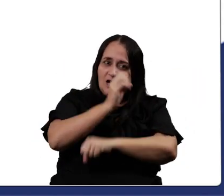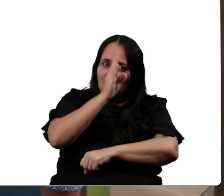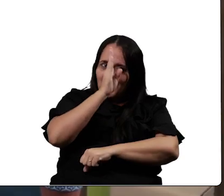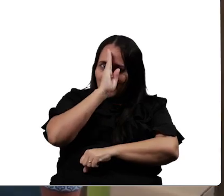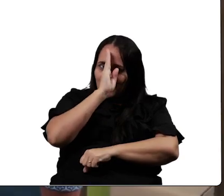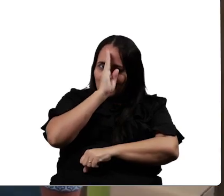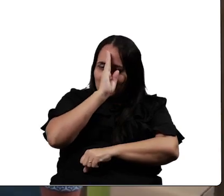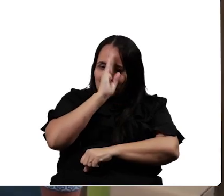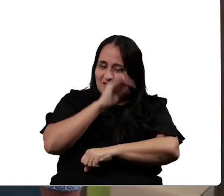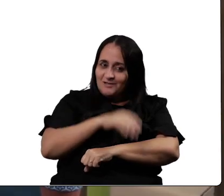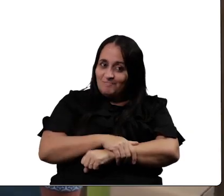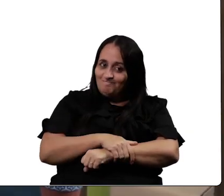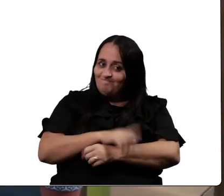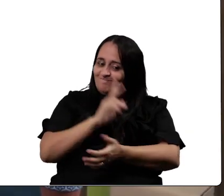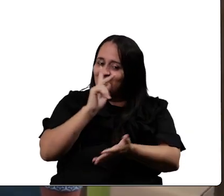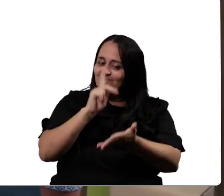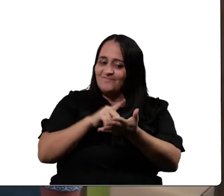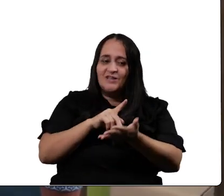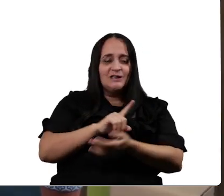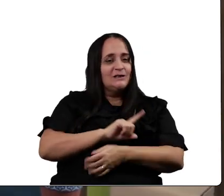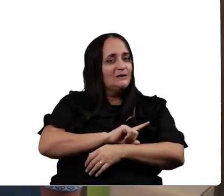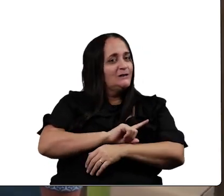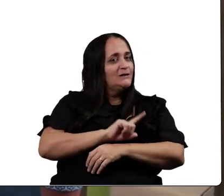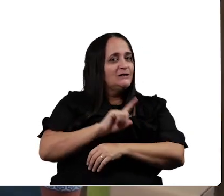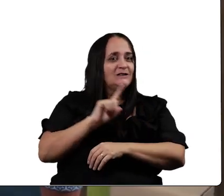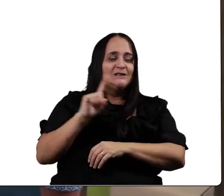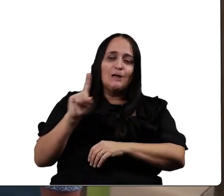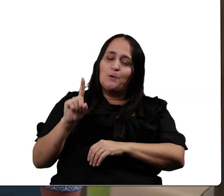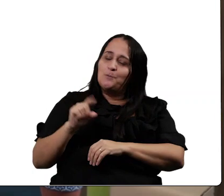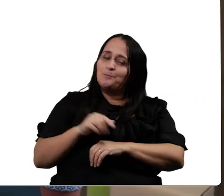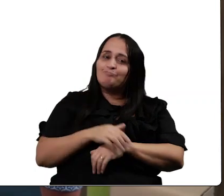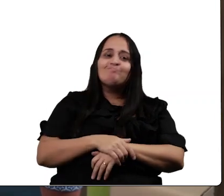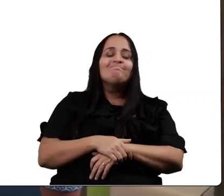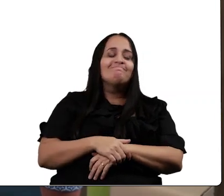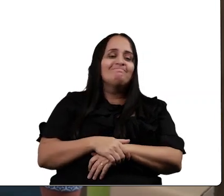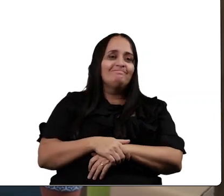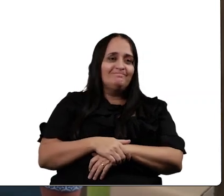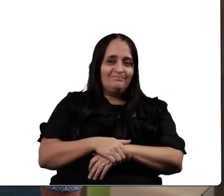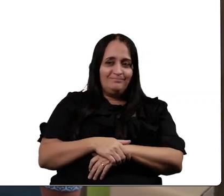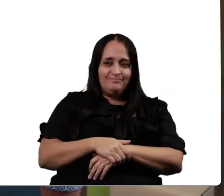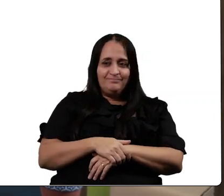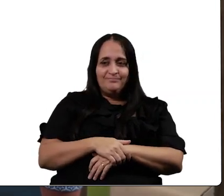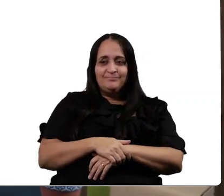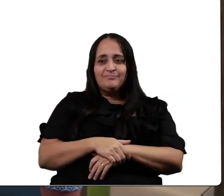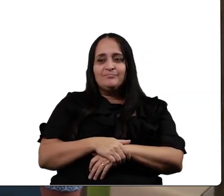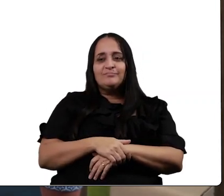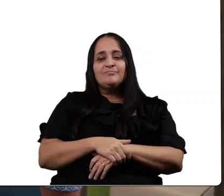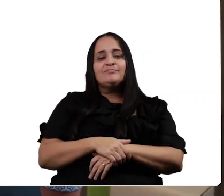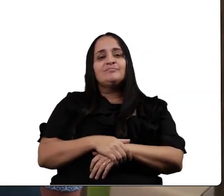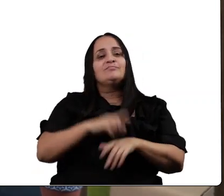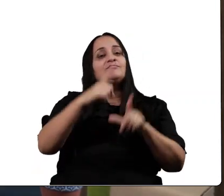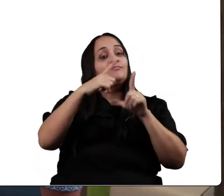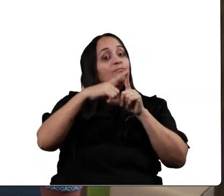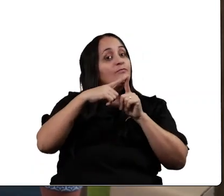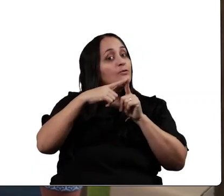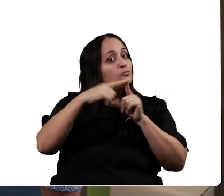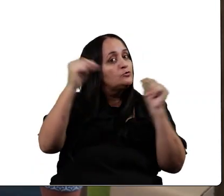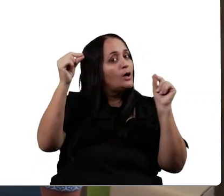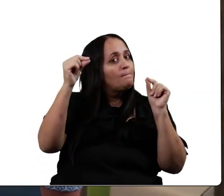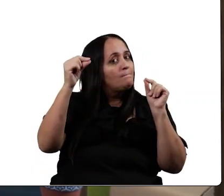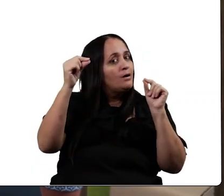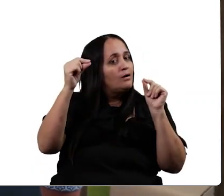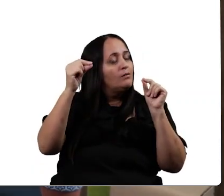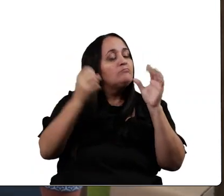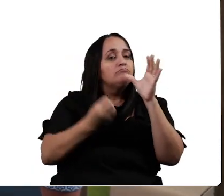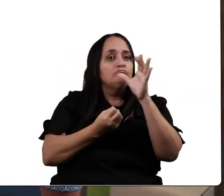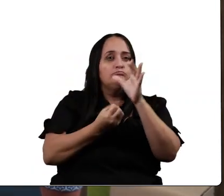seja, não é verdadeiro, tá? Esse fato não aconteceu. O Japão, ela chegou no